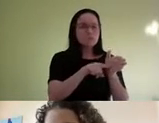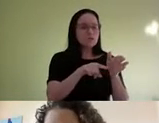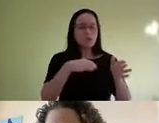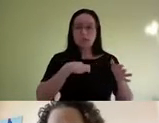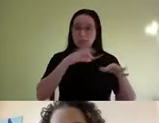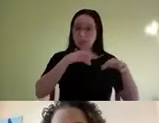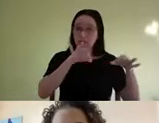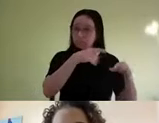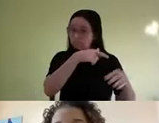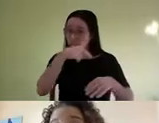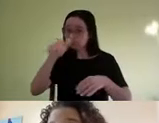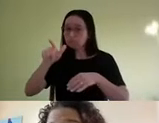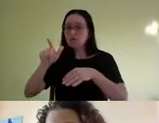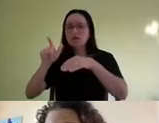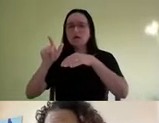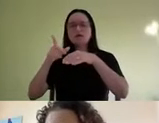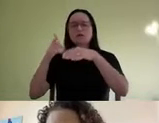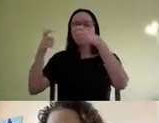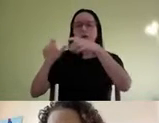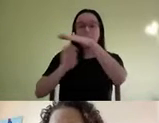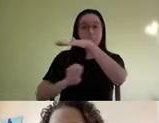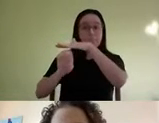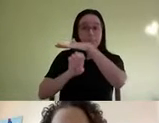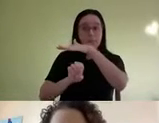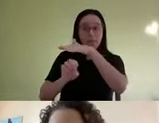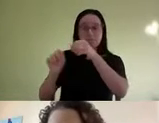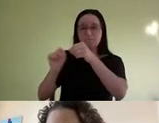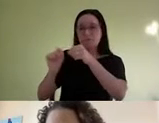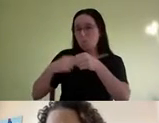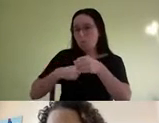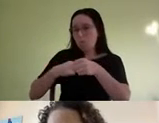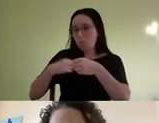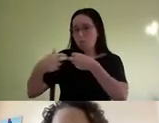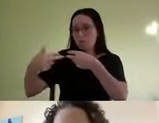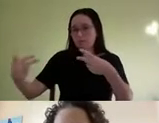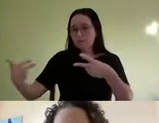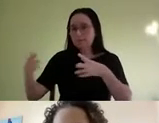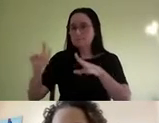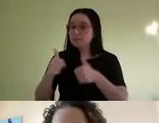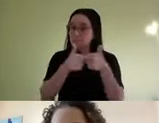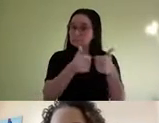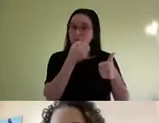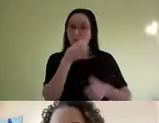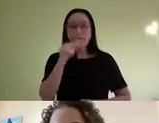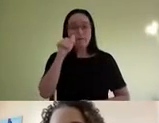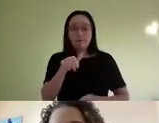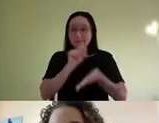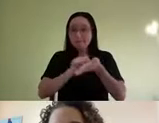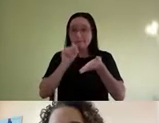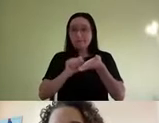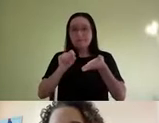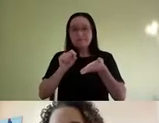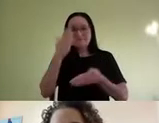confecção e tinham que ter boa qualidade. Então, imagina uma pessoa semi-analfabeta, onde tinha que ter